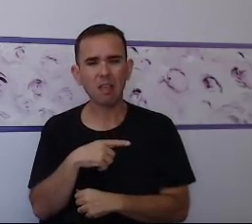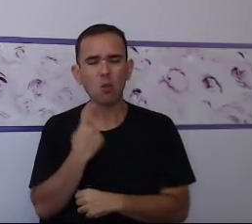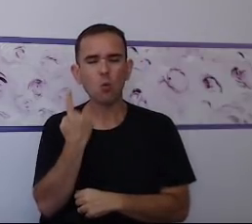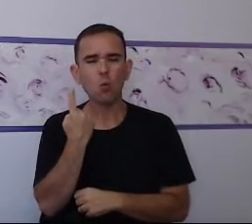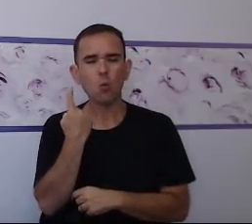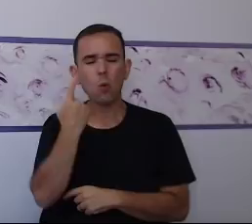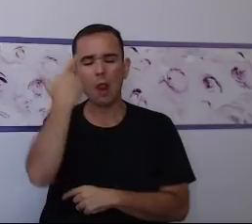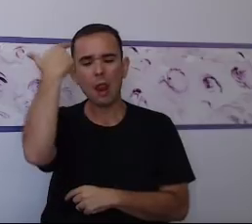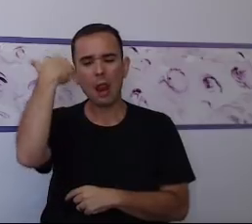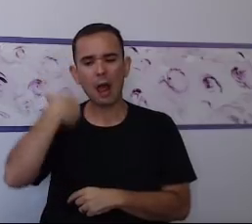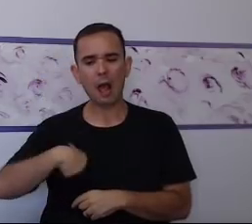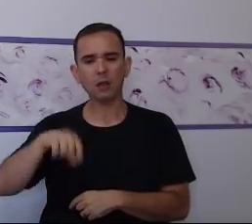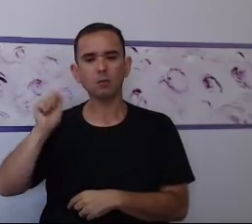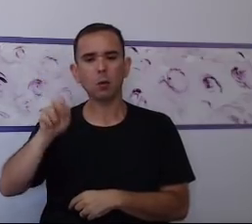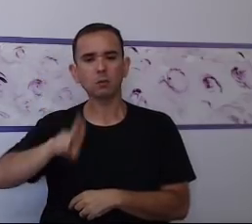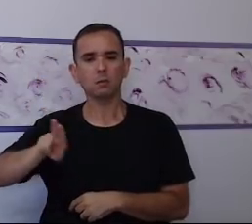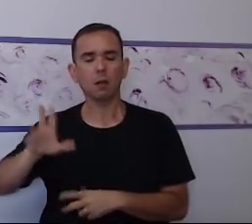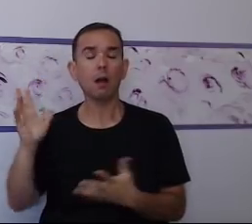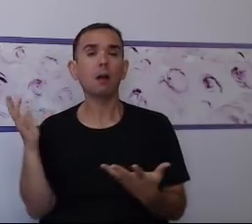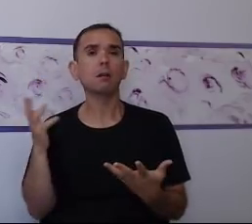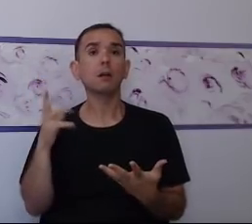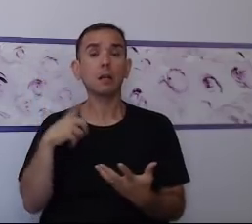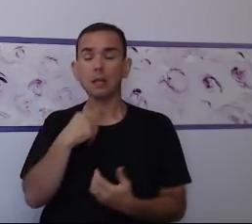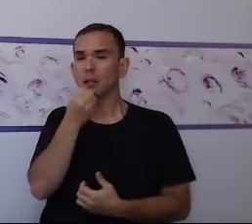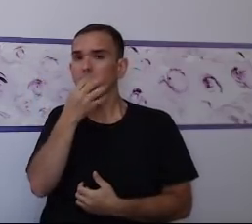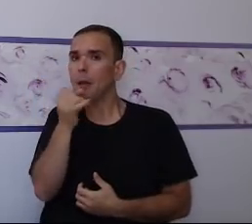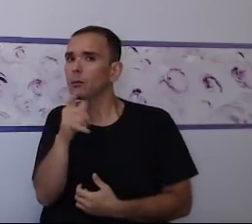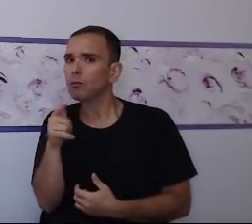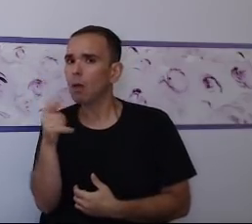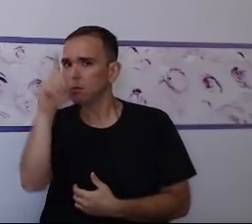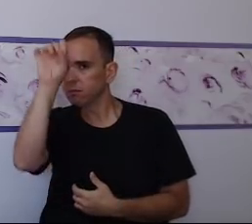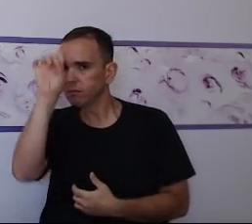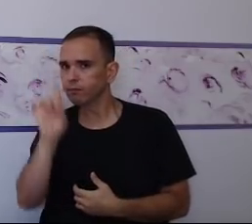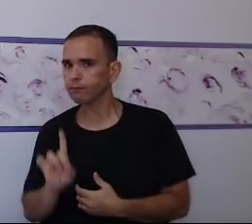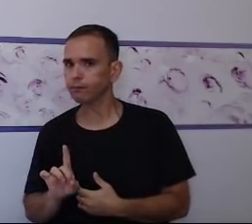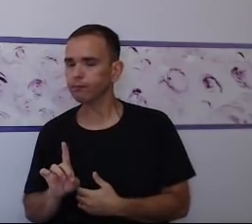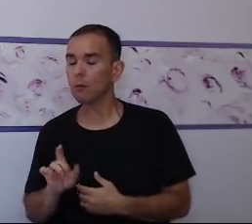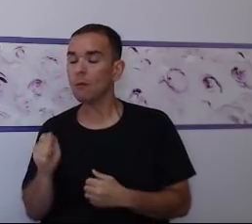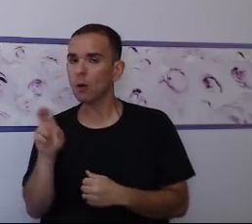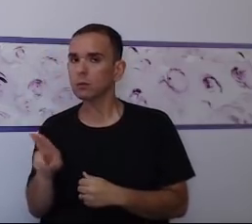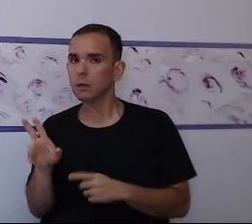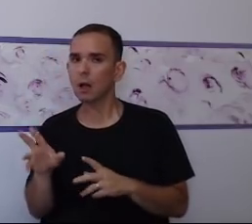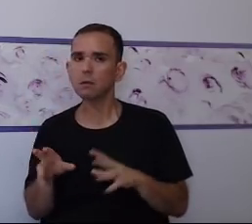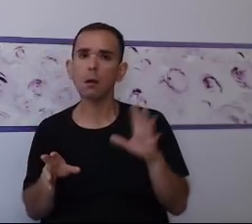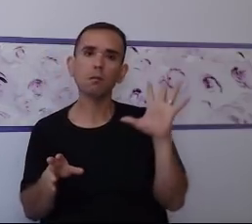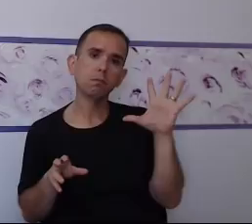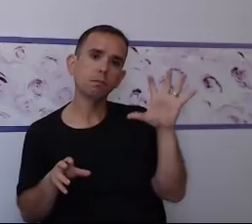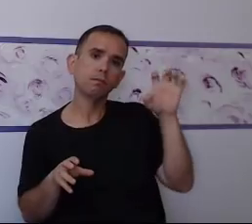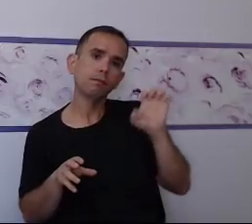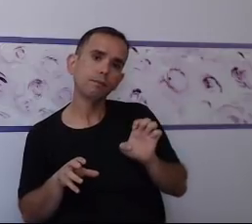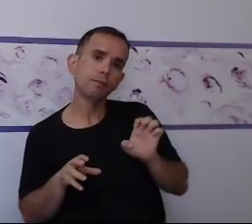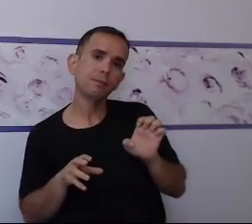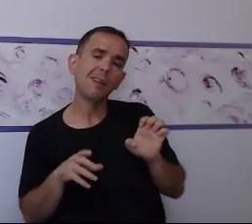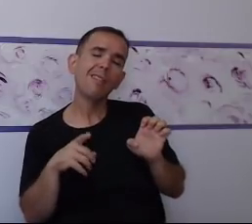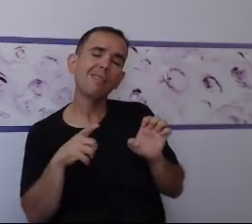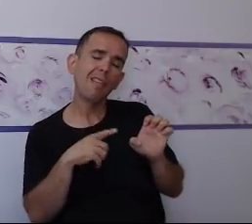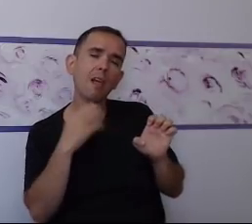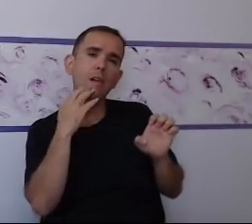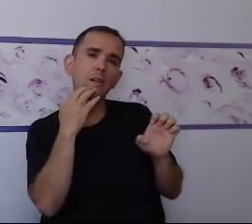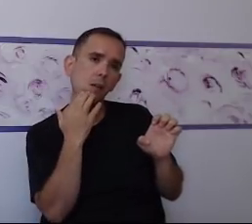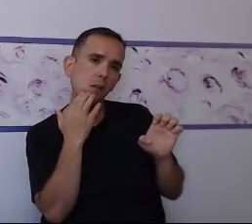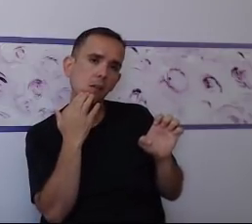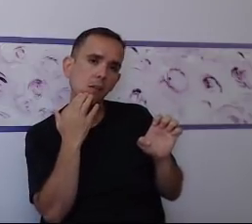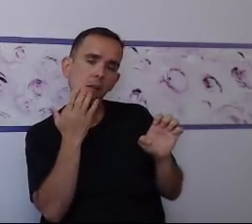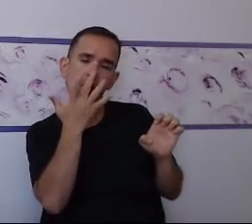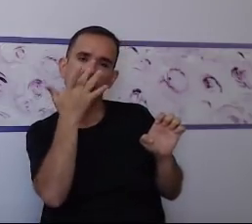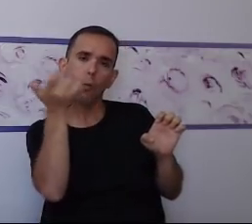o lado que ele utiliza bem, que ele não tem lesão, é o lado que ele vai utilizar. Então, muitas vezes, ele faz uma